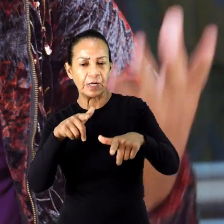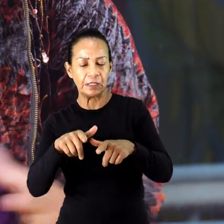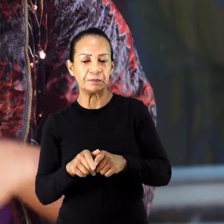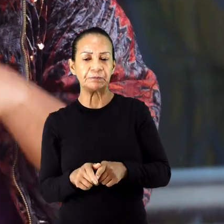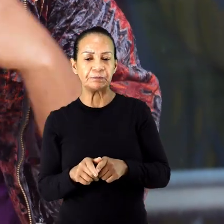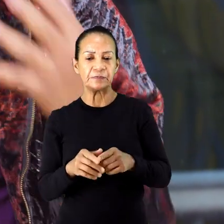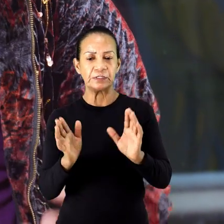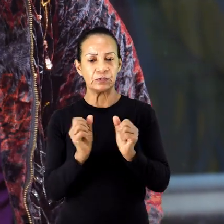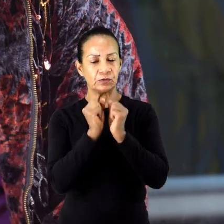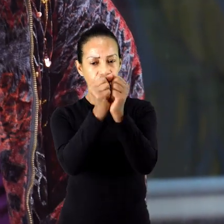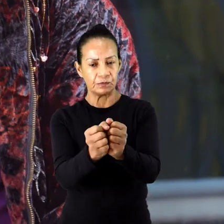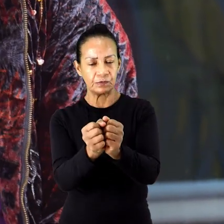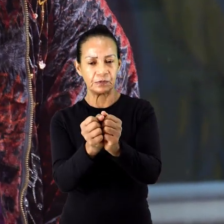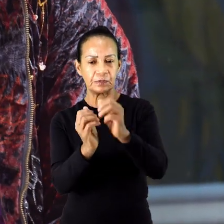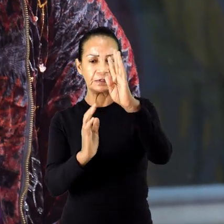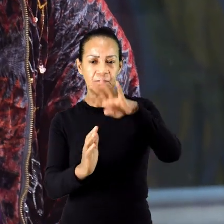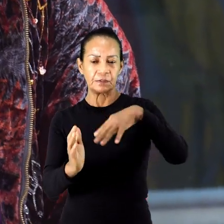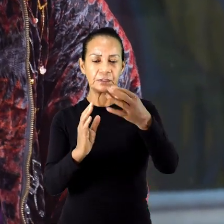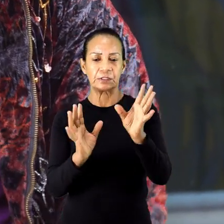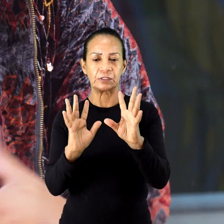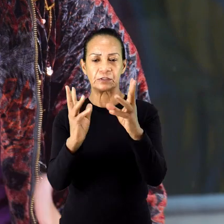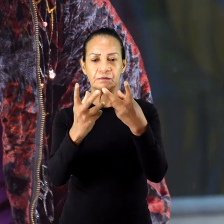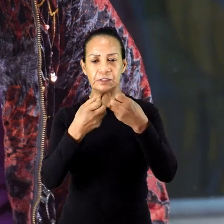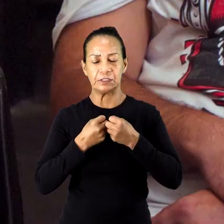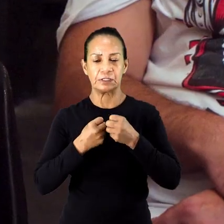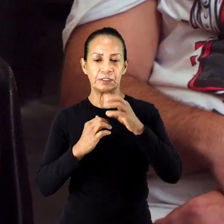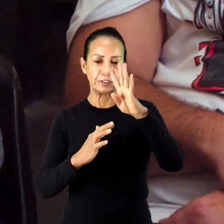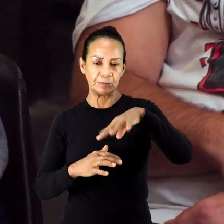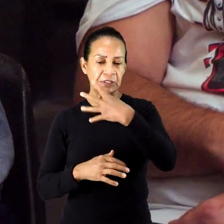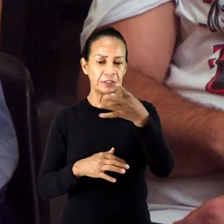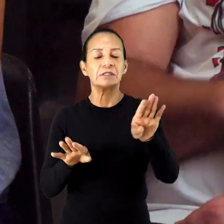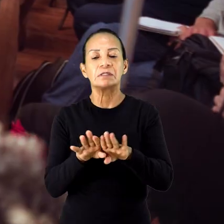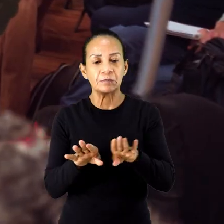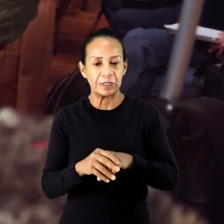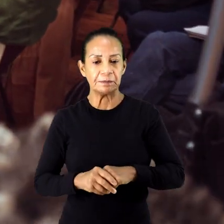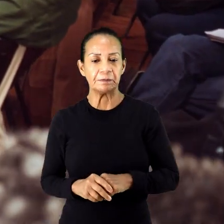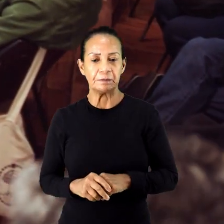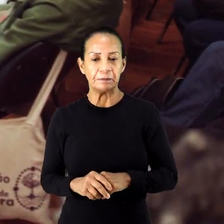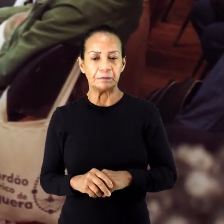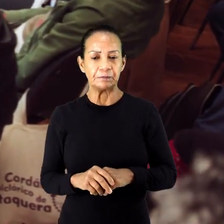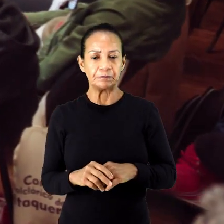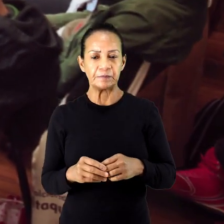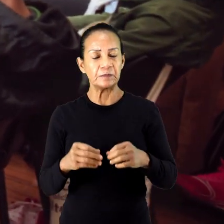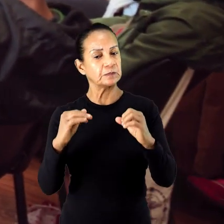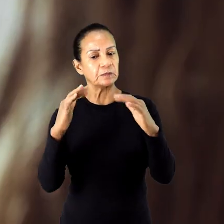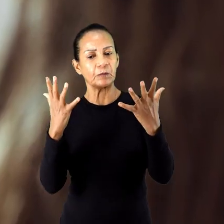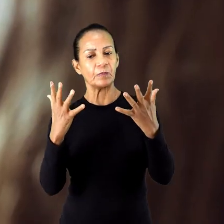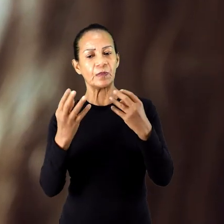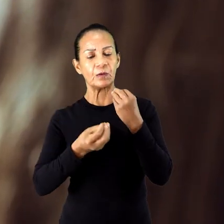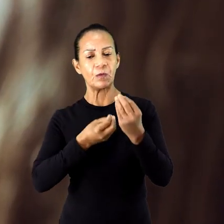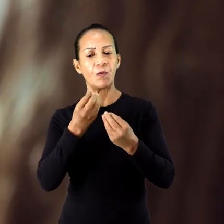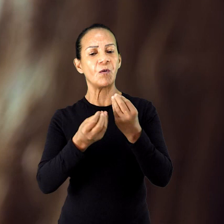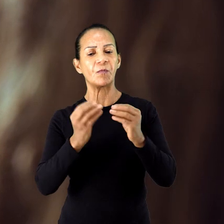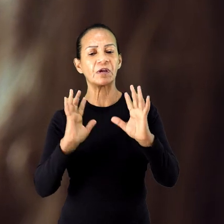de oficinas e planilhas para que a gente pudesse atender melhor a necessidade de cada grupo. Depois de ter feito espetáculos de rua,